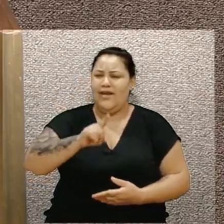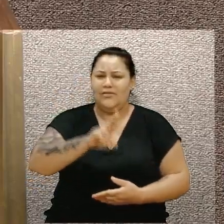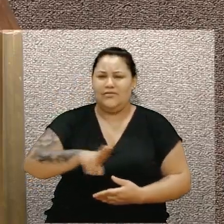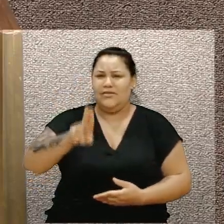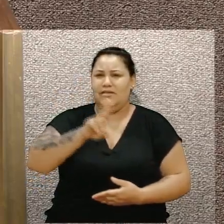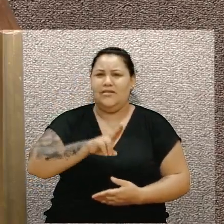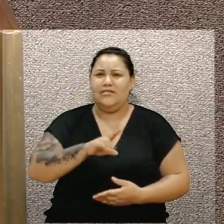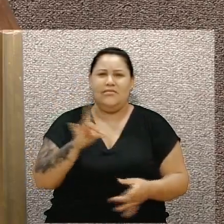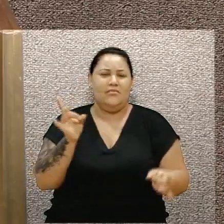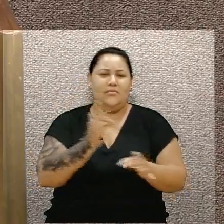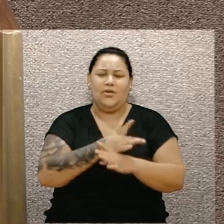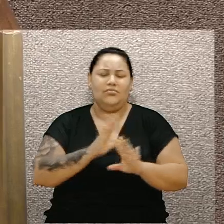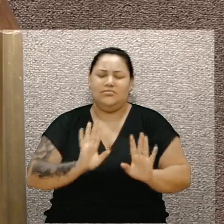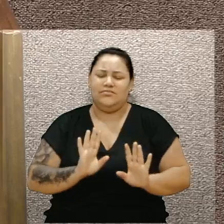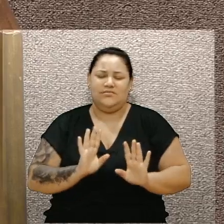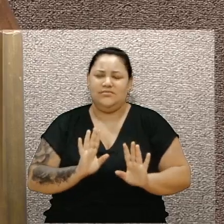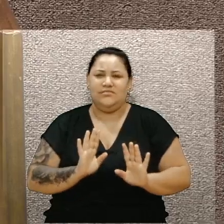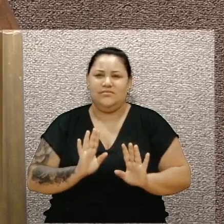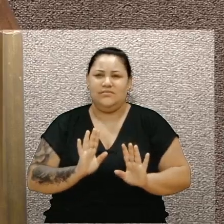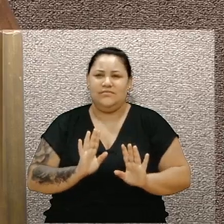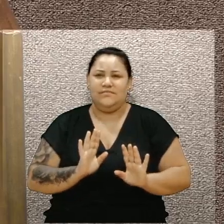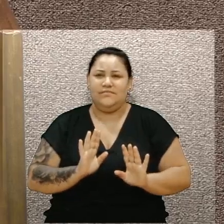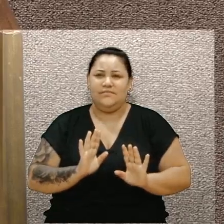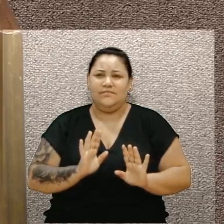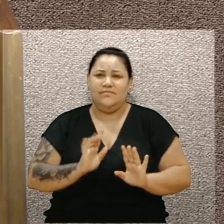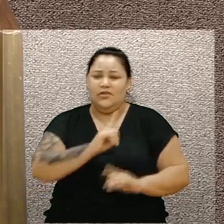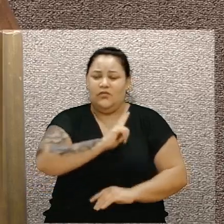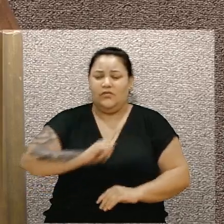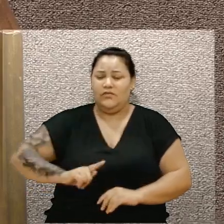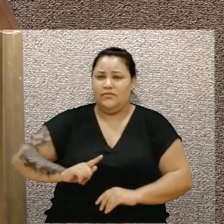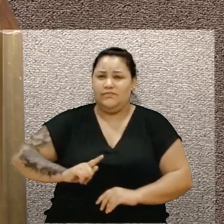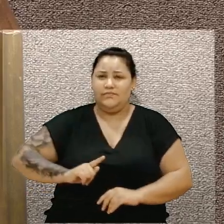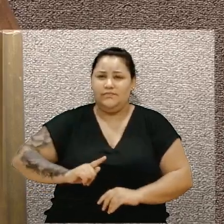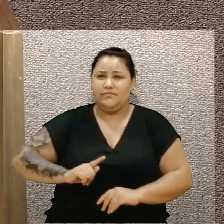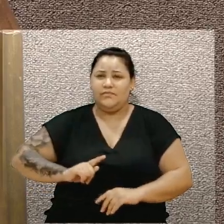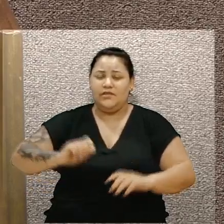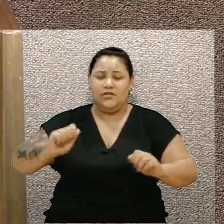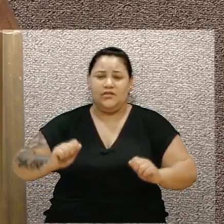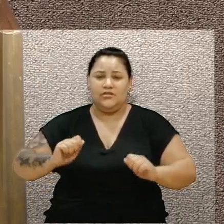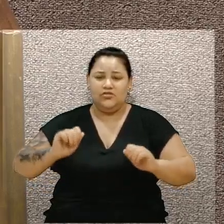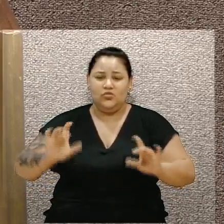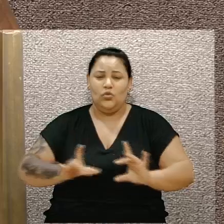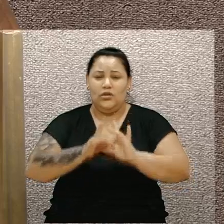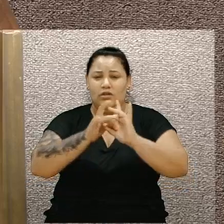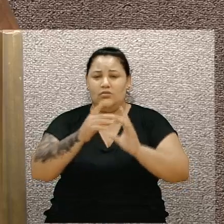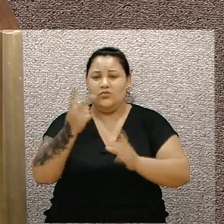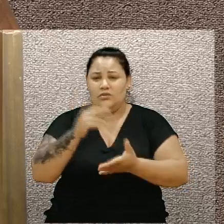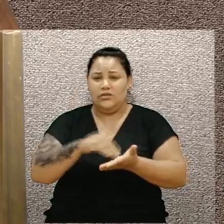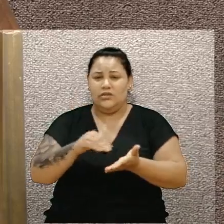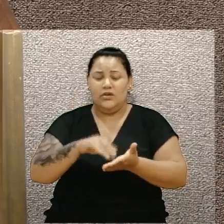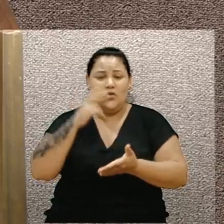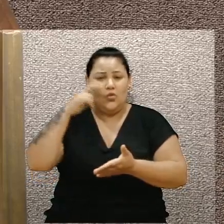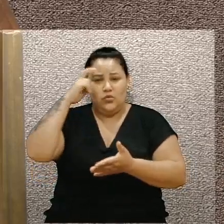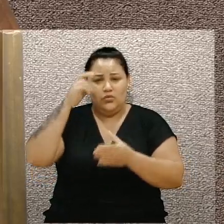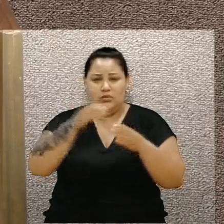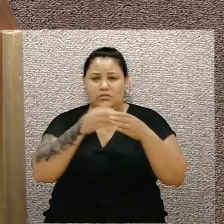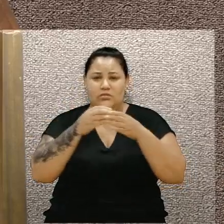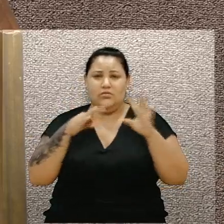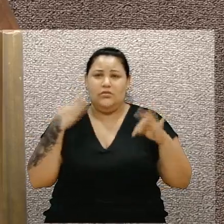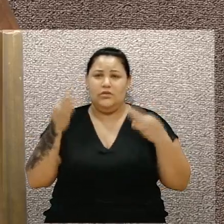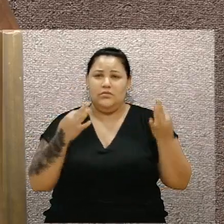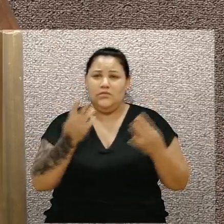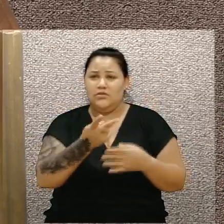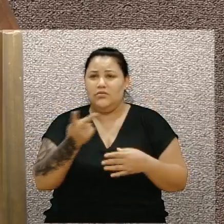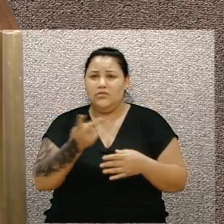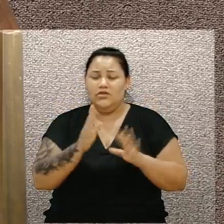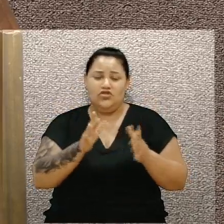foi definida uma prerrogativa do governo, e vai ser, juntaram duas secretarias, Cultura e Turismo, se eu não me engano, são essas, e